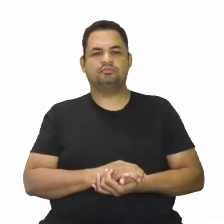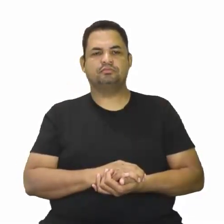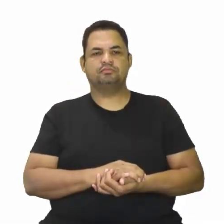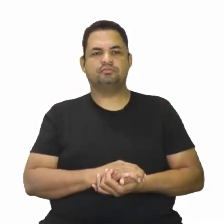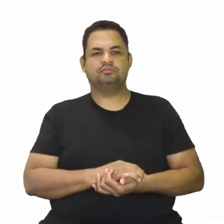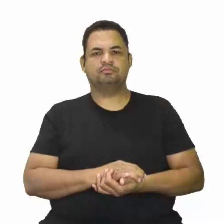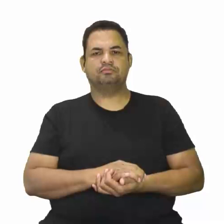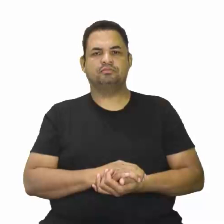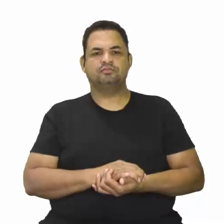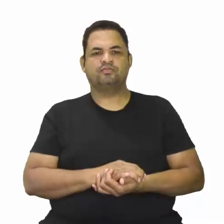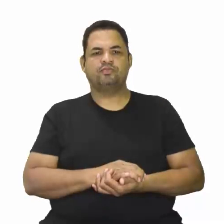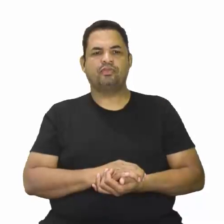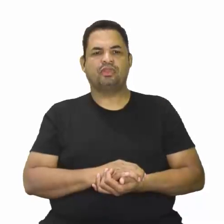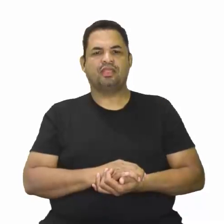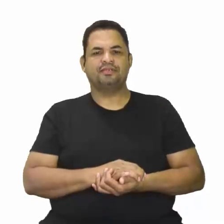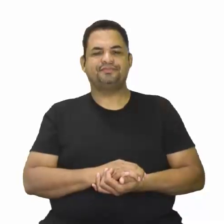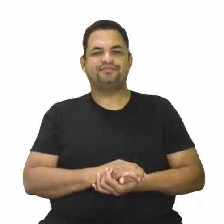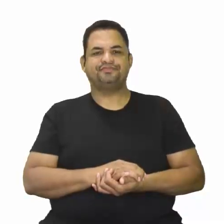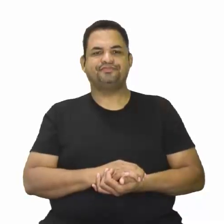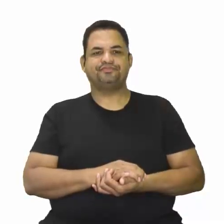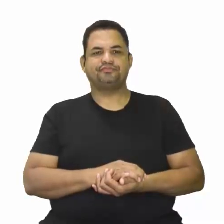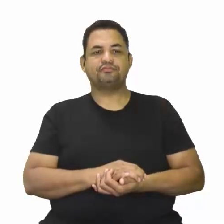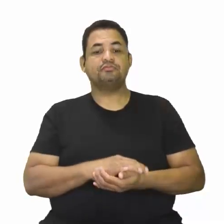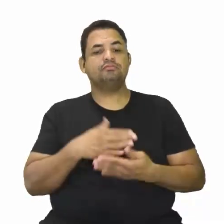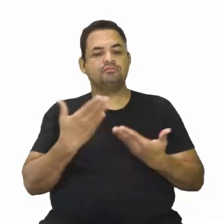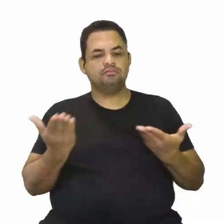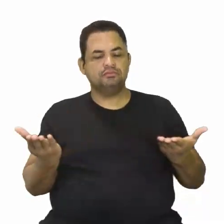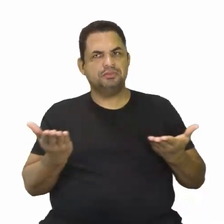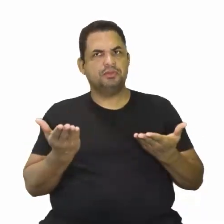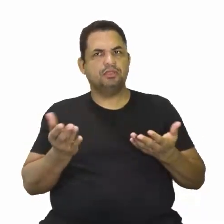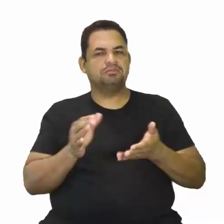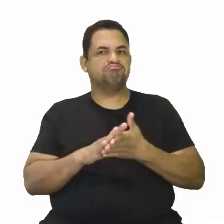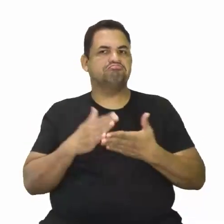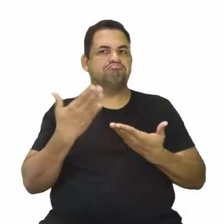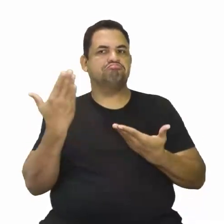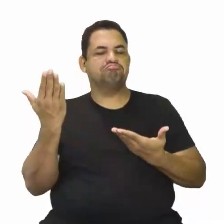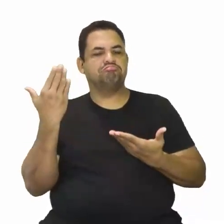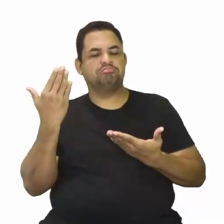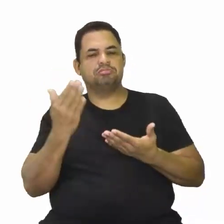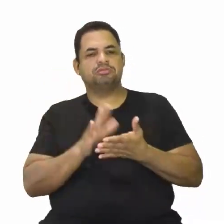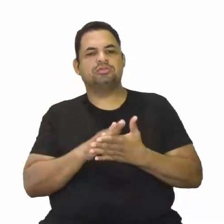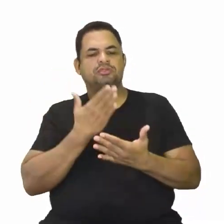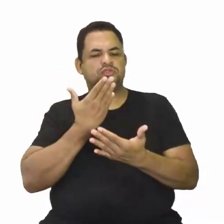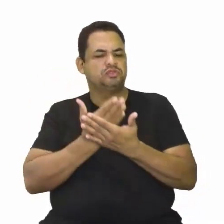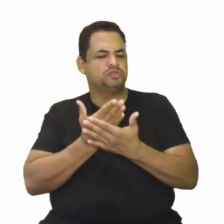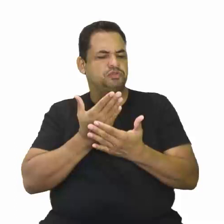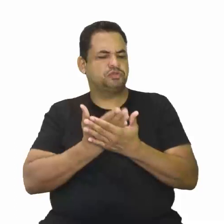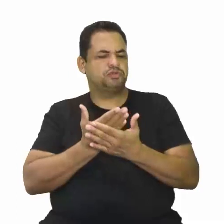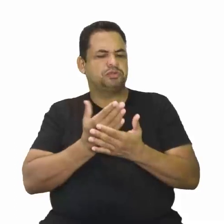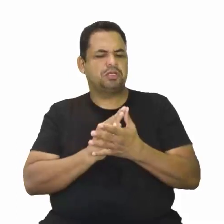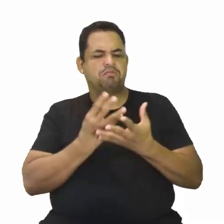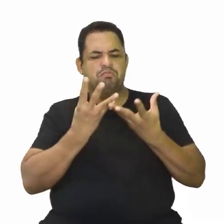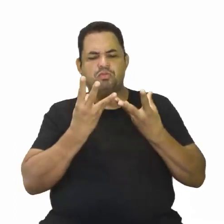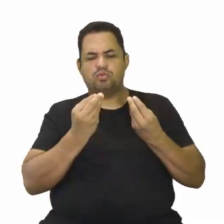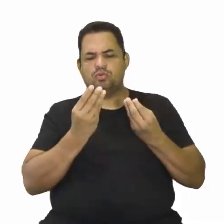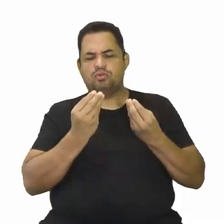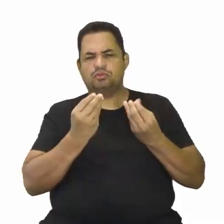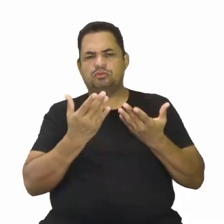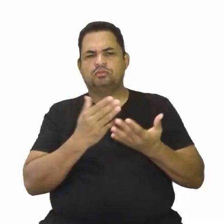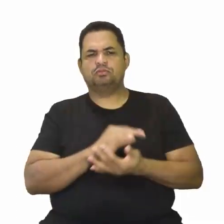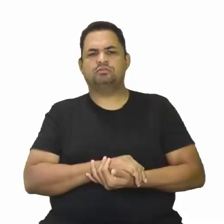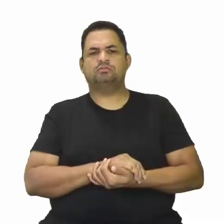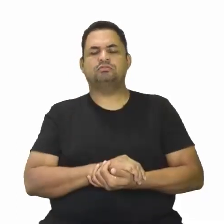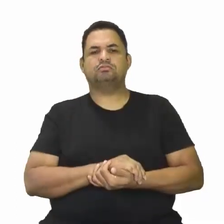estudia bastante. Ultimamente, estuda bastante.